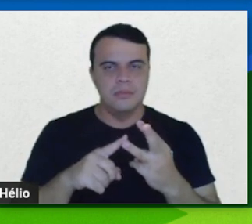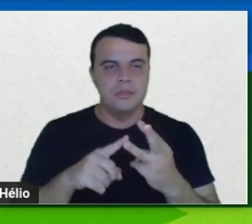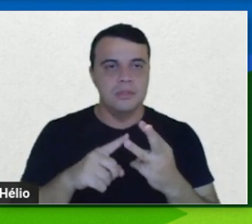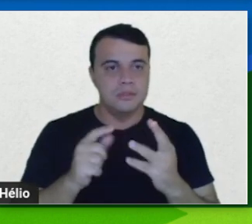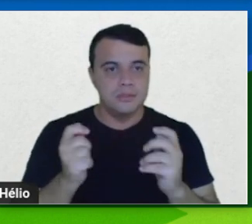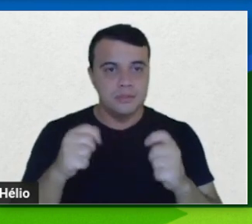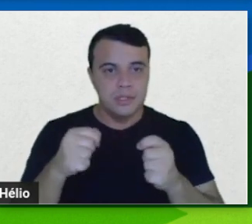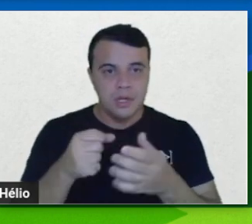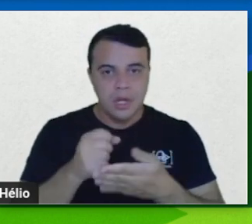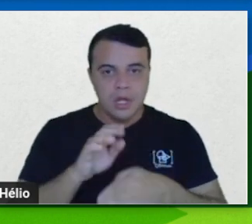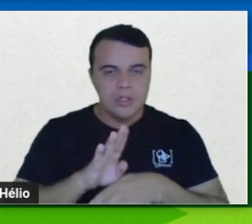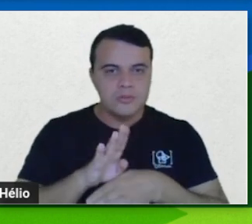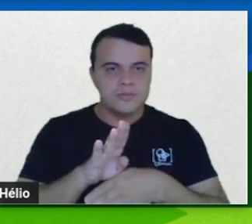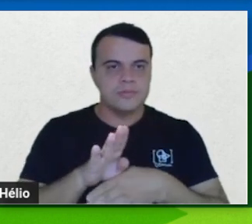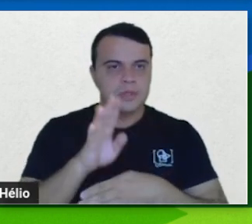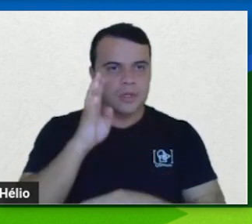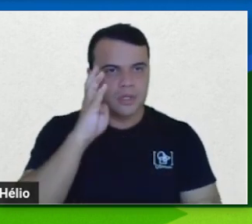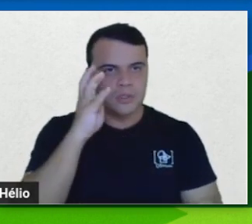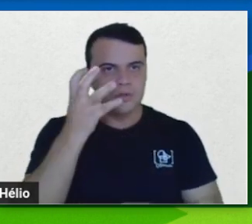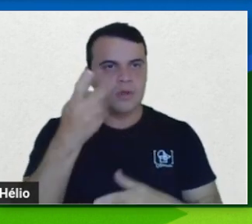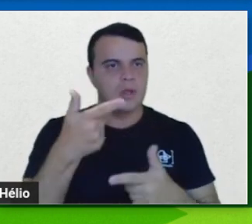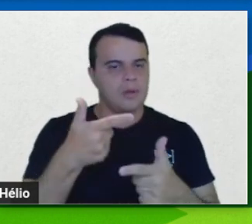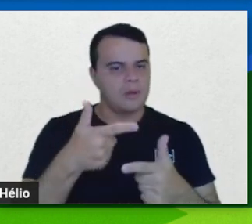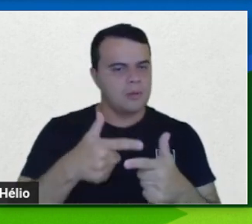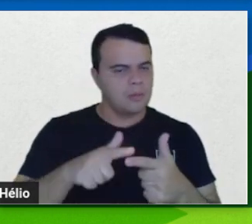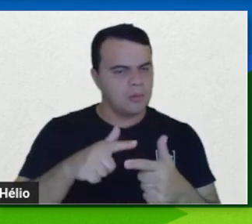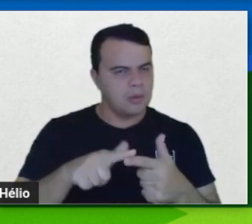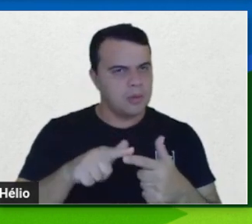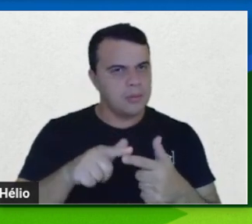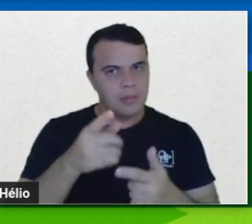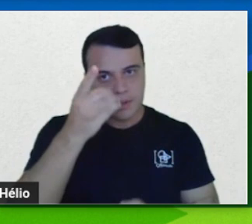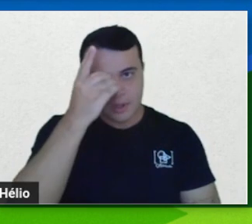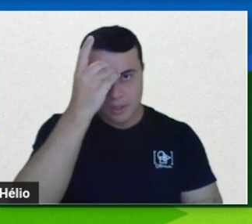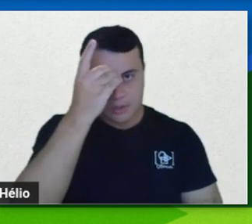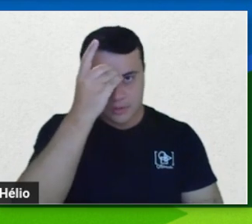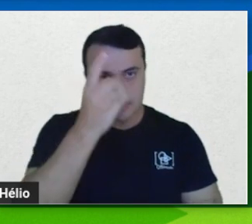vai ajudar a resolver problemas de forma criativa.